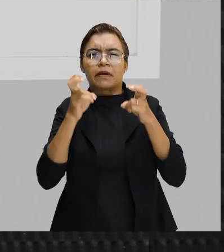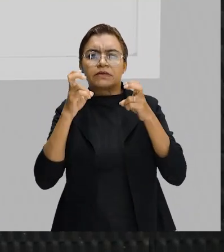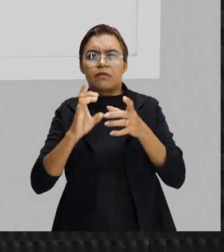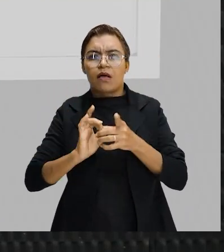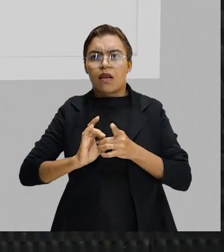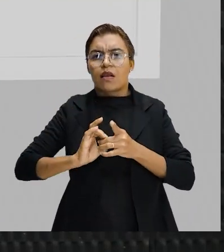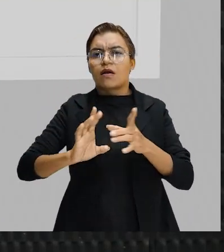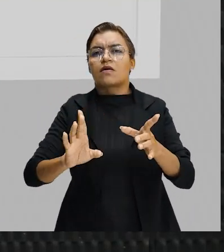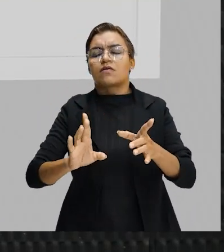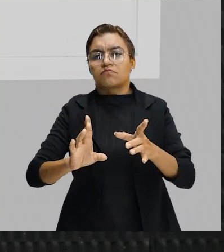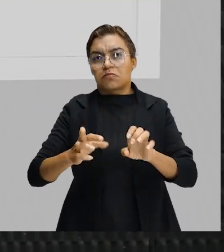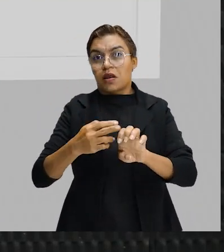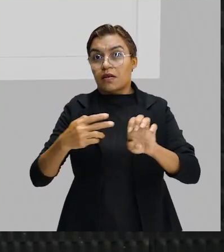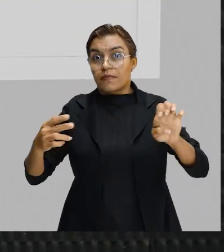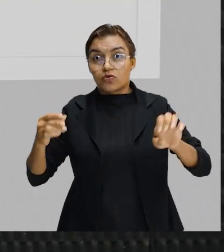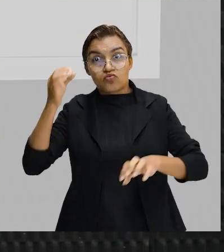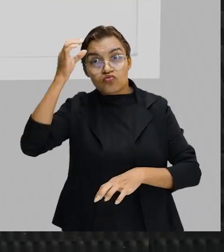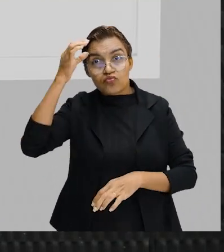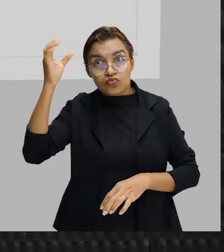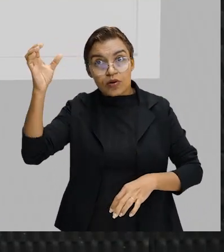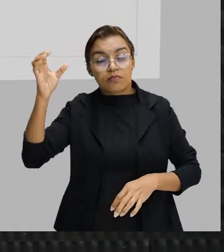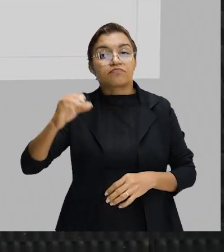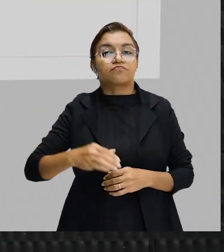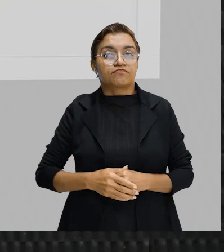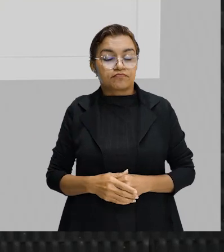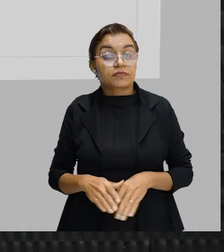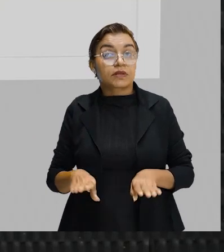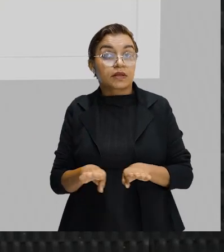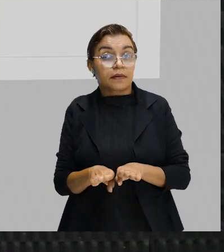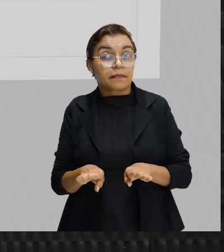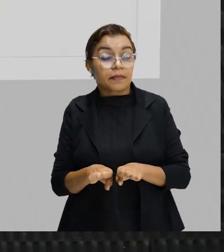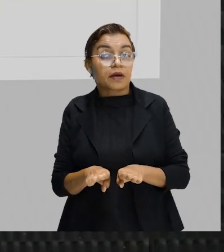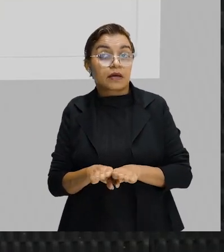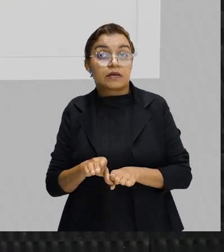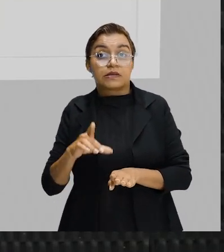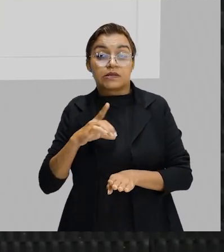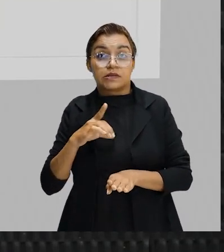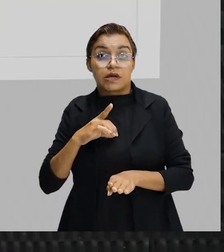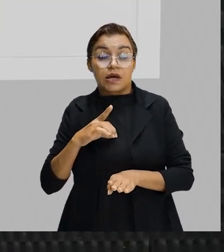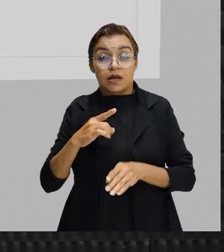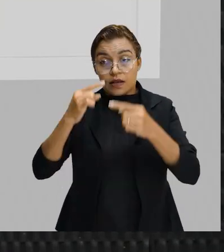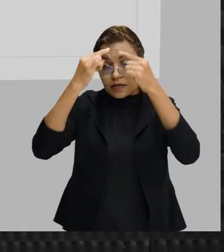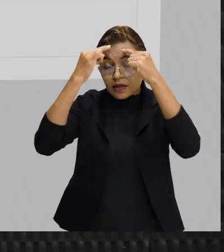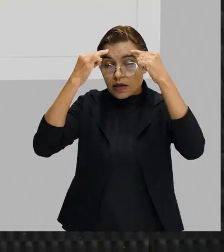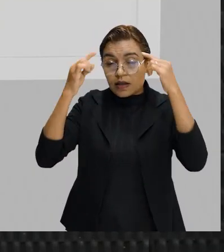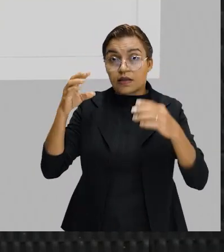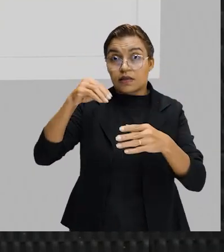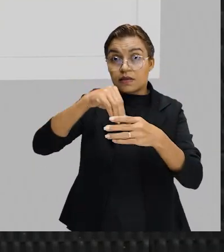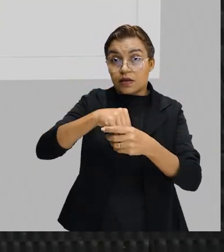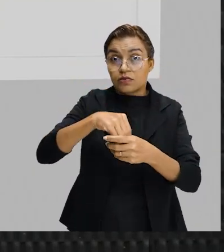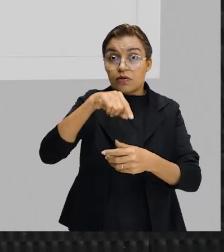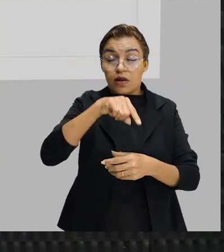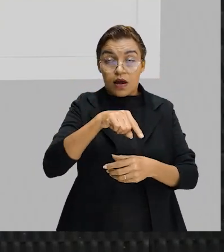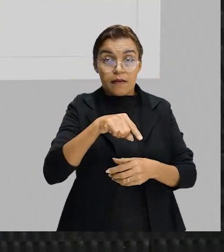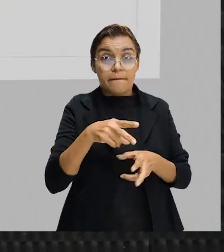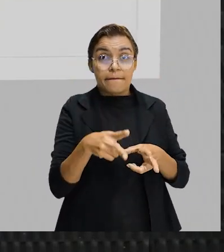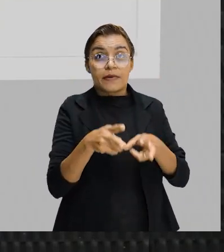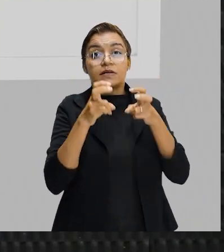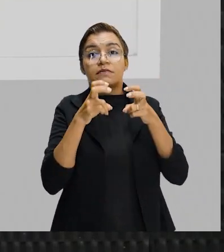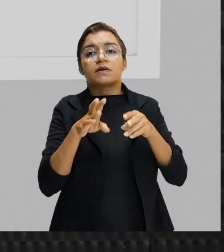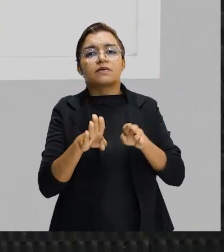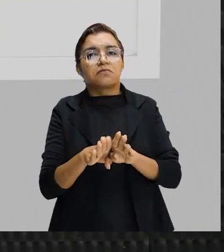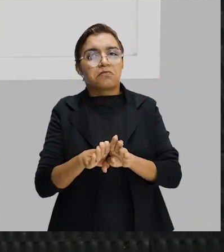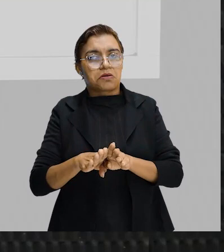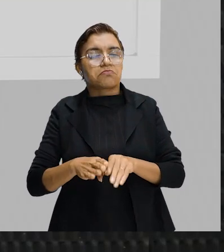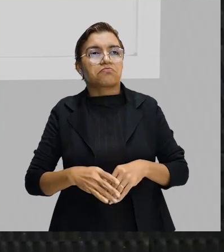democracia como um elemento cultural, tá? Como elemento carregado dentro da Hélade, do qual nós vamos